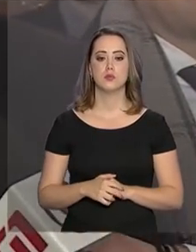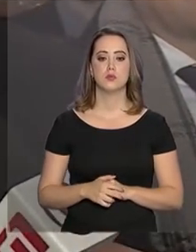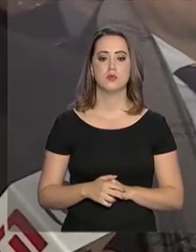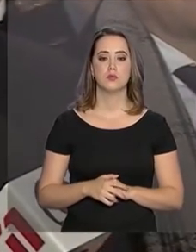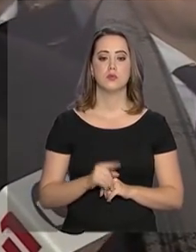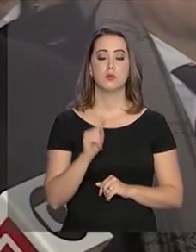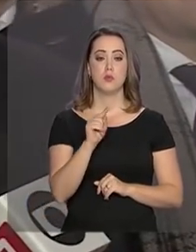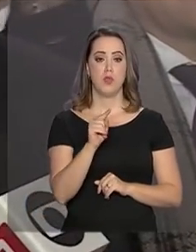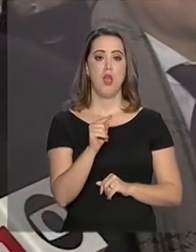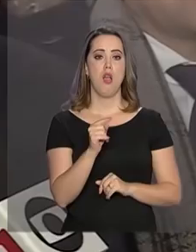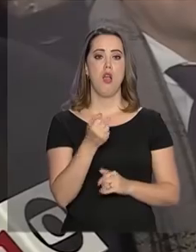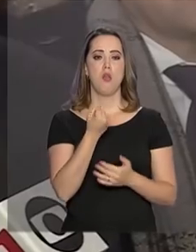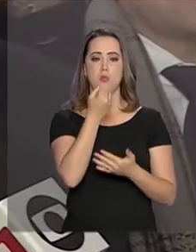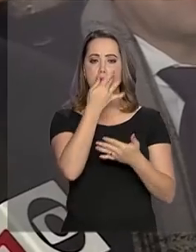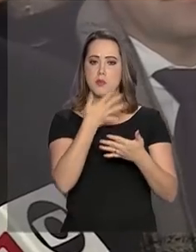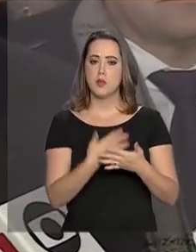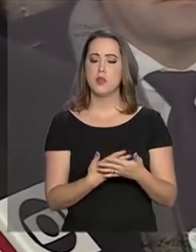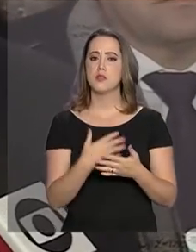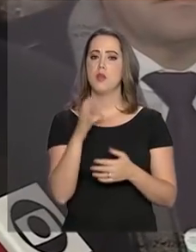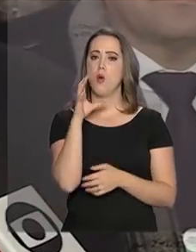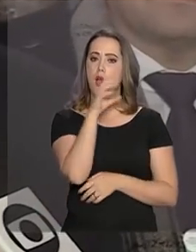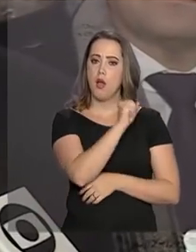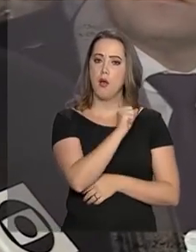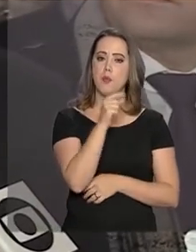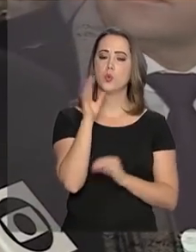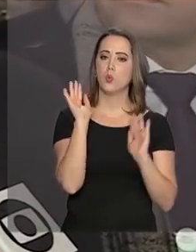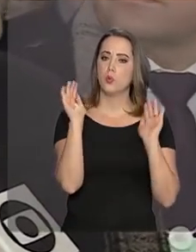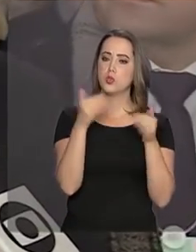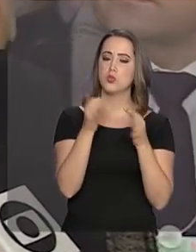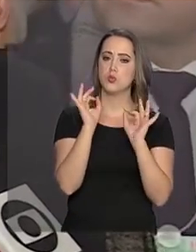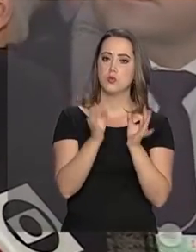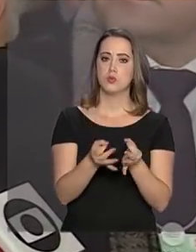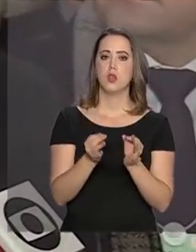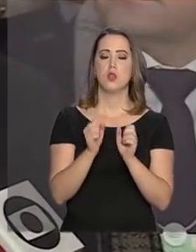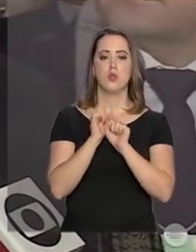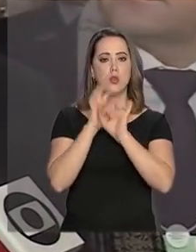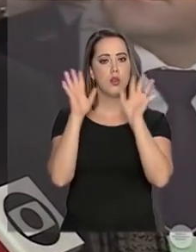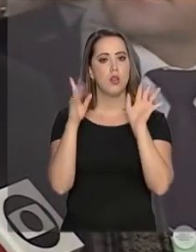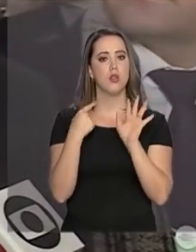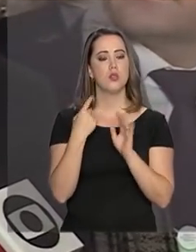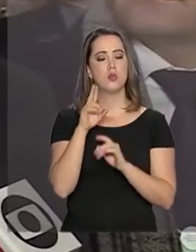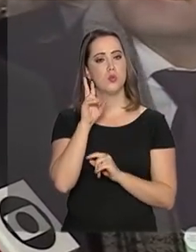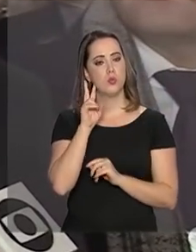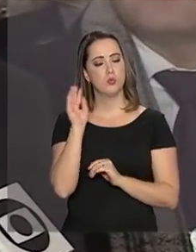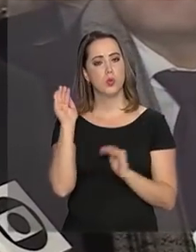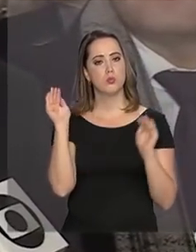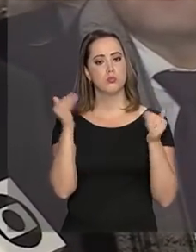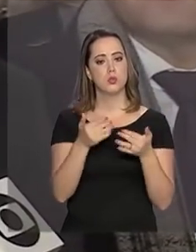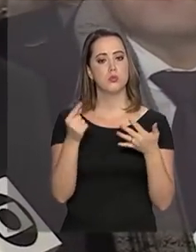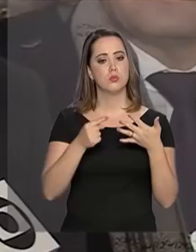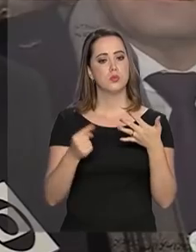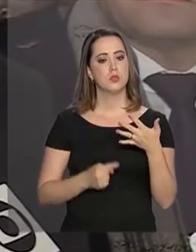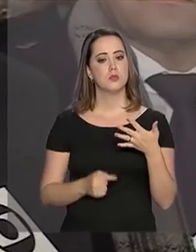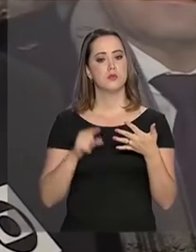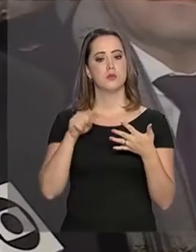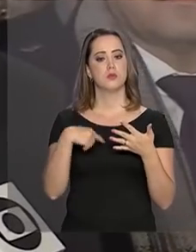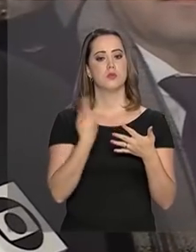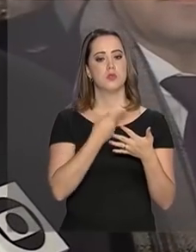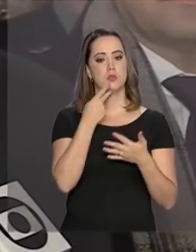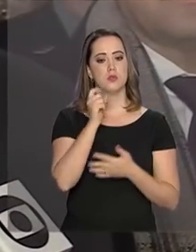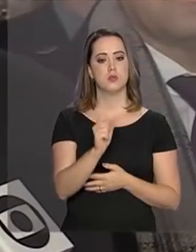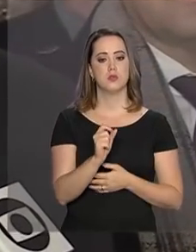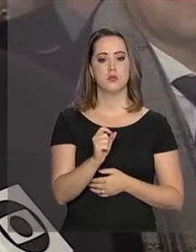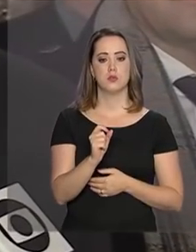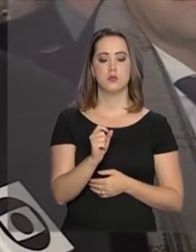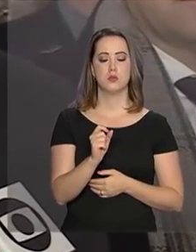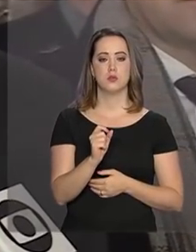discurso muito curto, tá? Objetivo, claro, tocando nesses pontos que eu falei para vocês aqui. É,